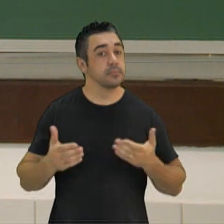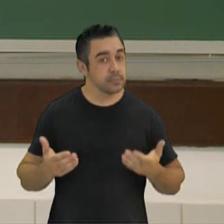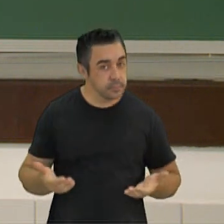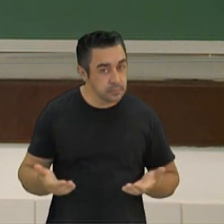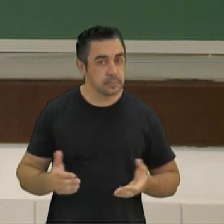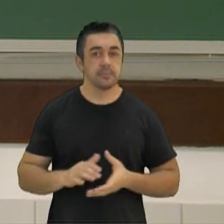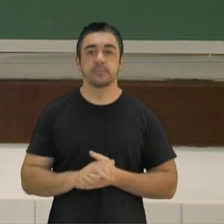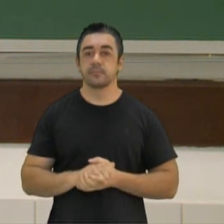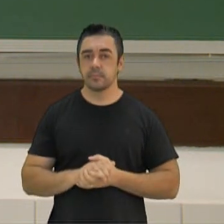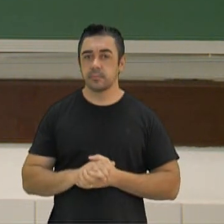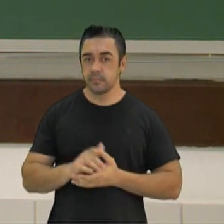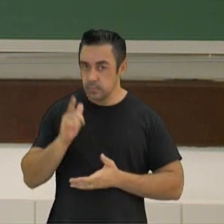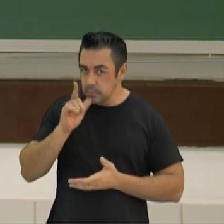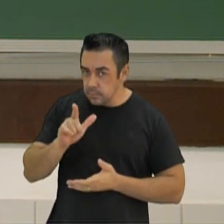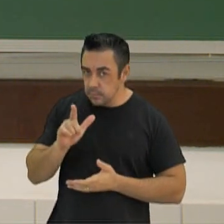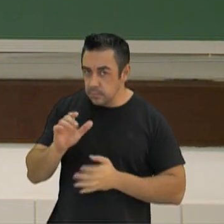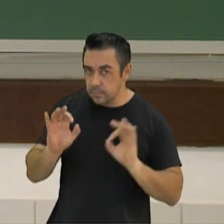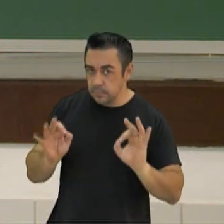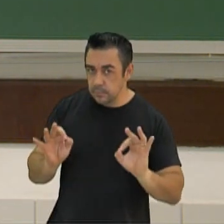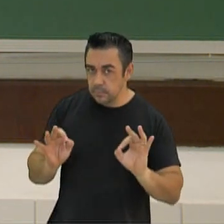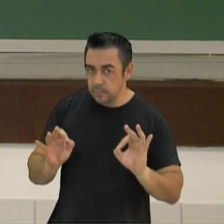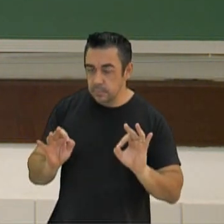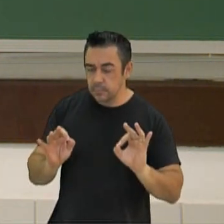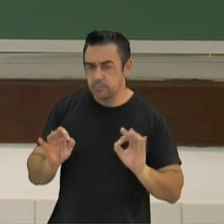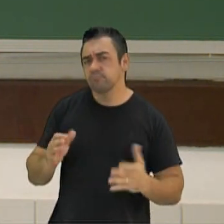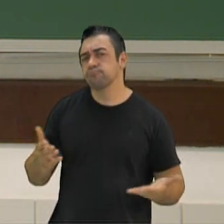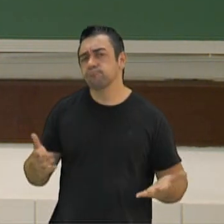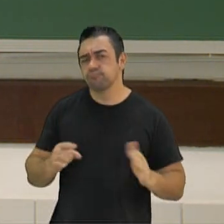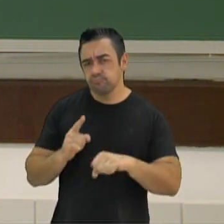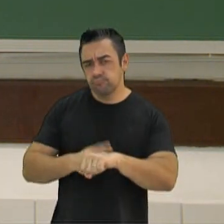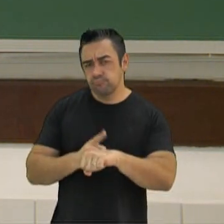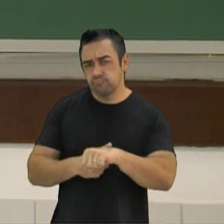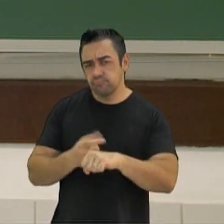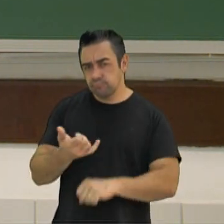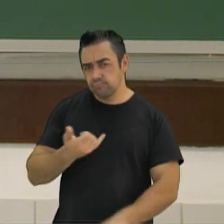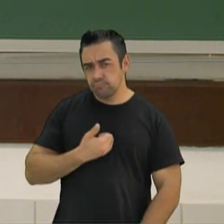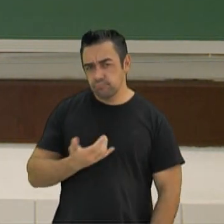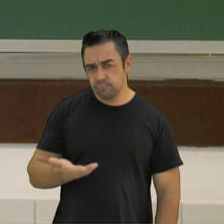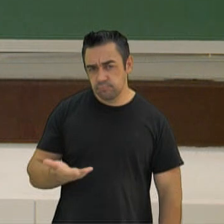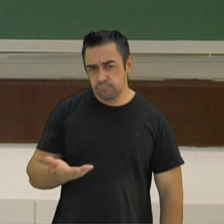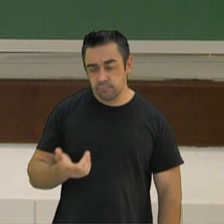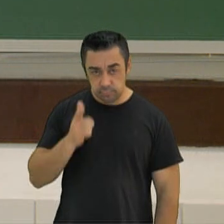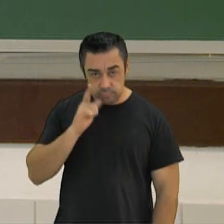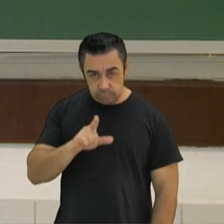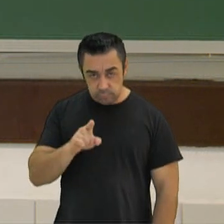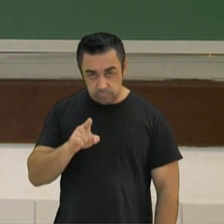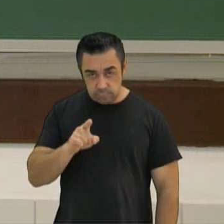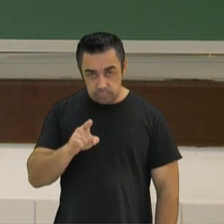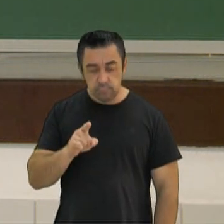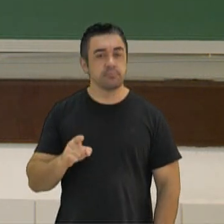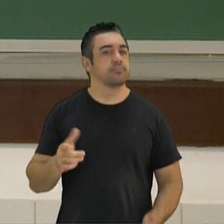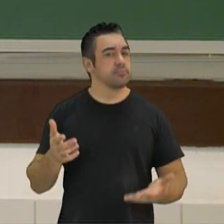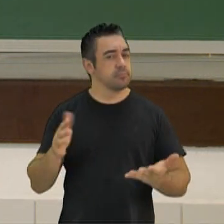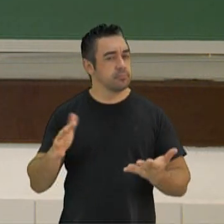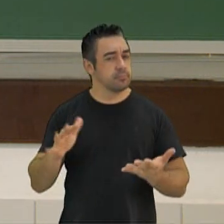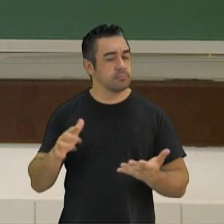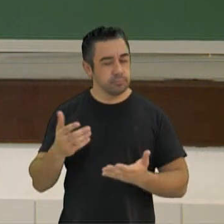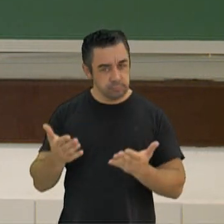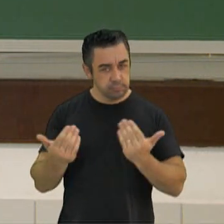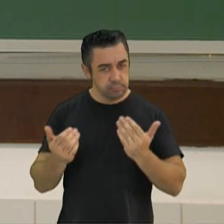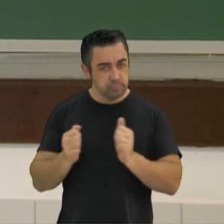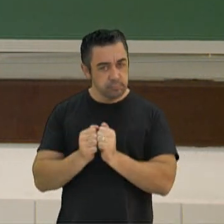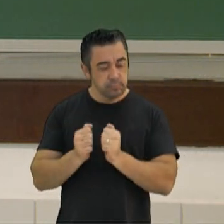Então, galera, rolou? Deu certo? Qual que é o horário? Fala aí pra mim. Conseguiram fazer? Vamos fazer juntos aqui